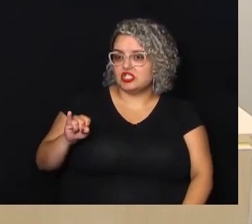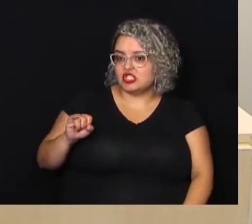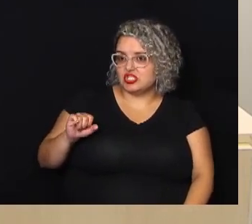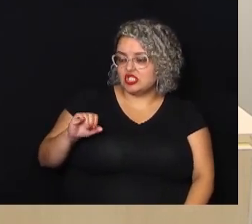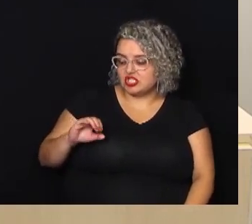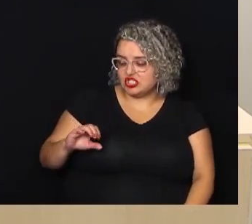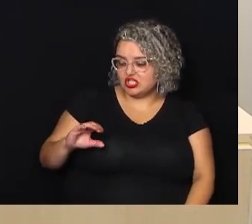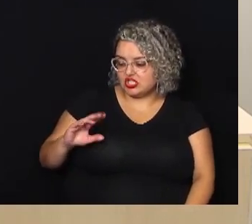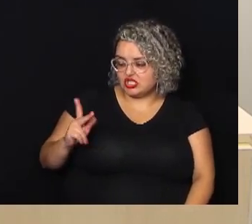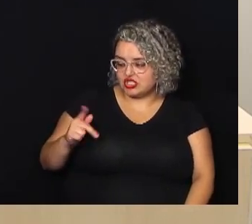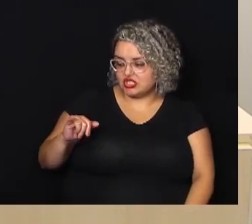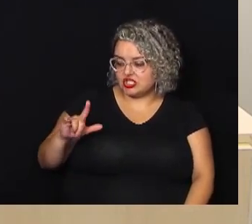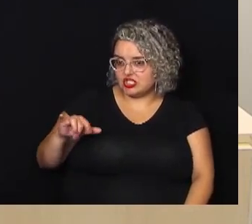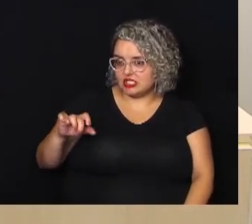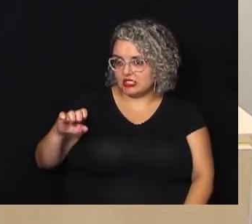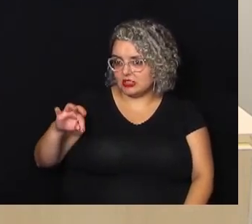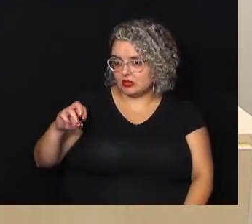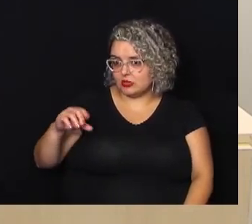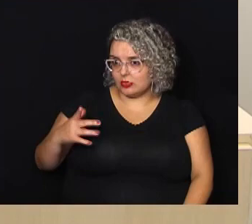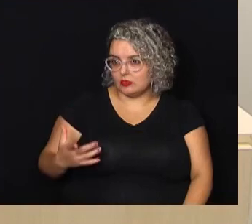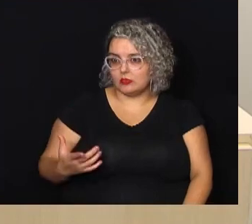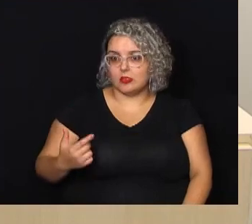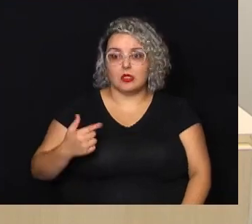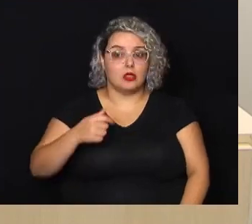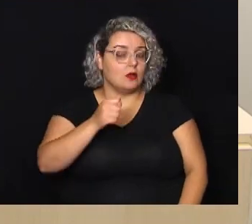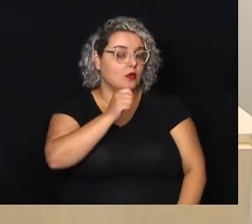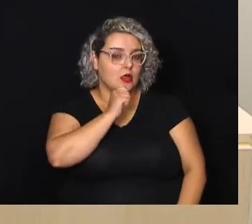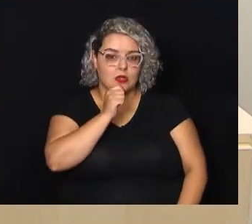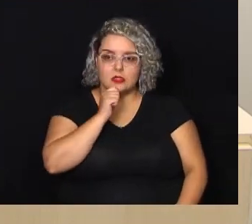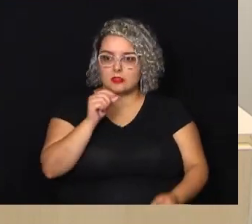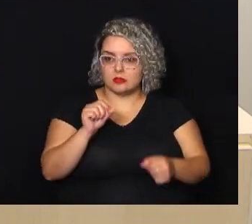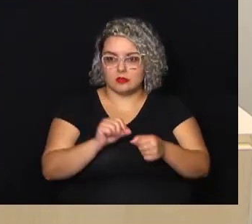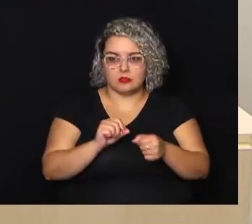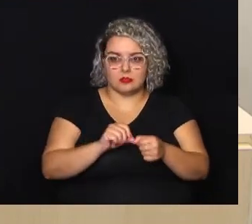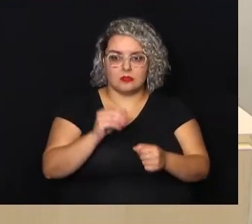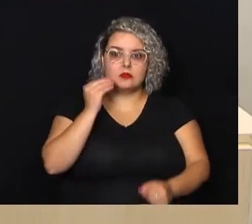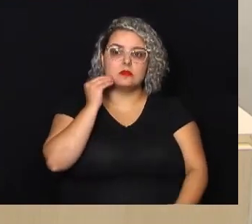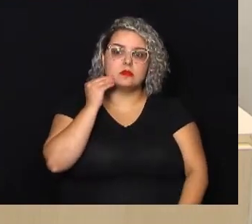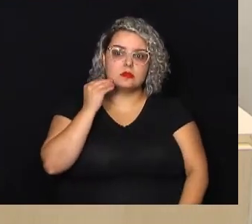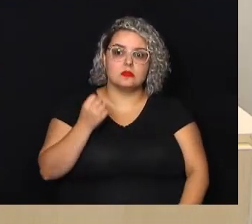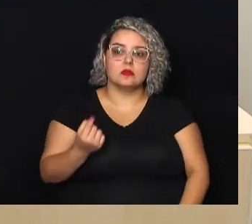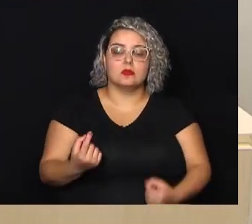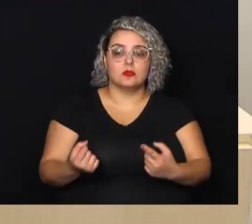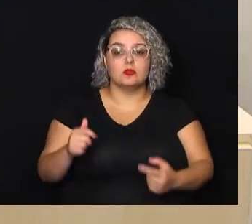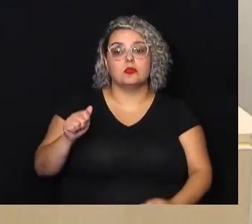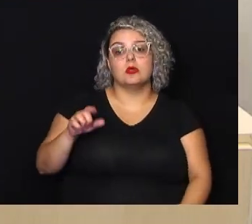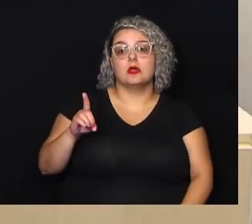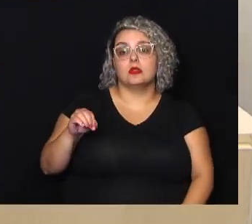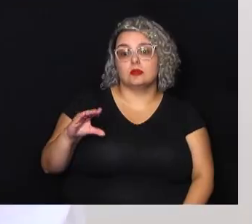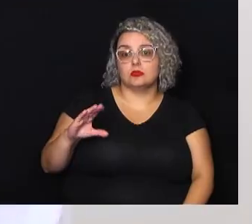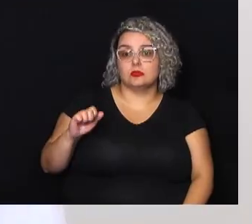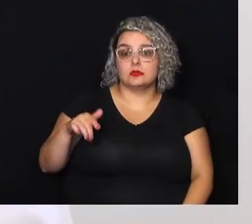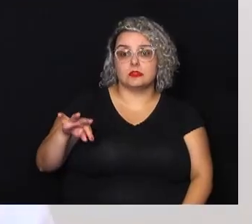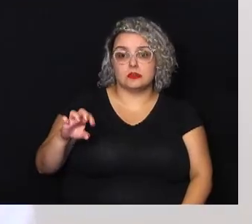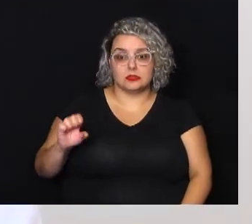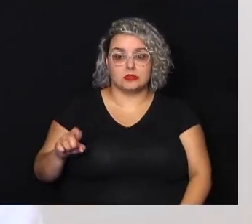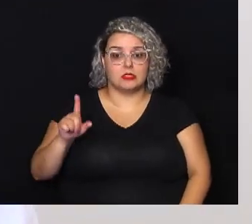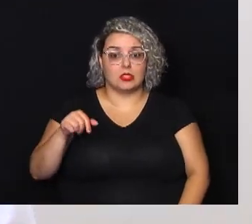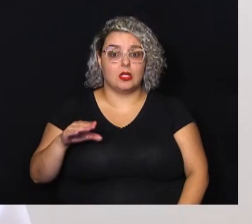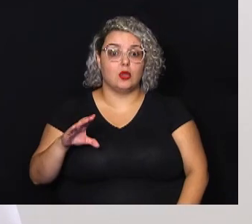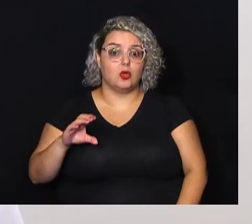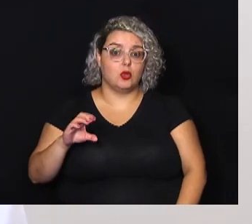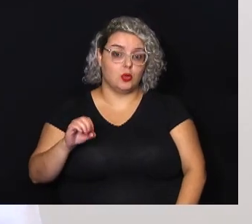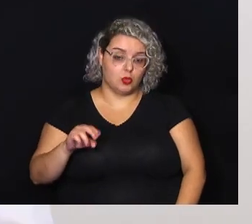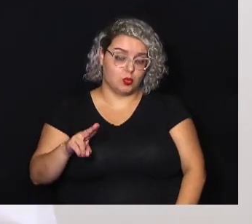e outros? Já fez algum teste desse? Então, eu não fiz nenhum teste. Tem um dos adoçantes que são adoçantes culinários no